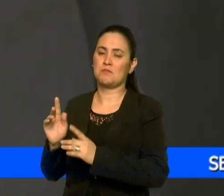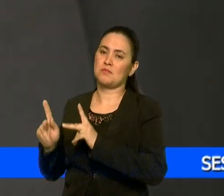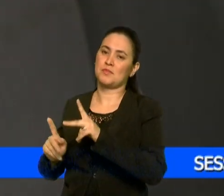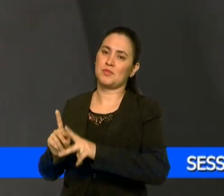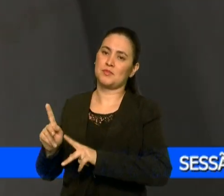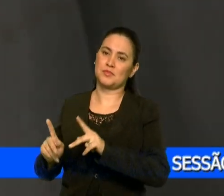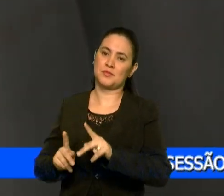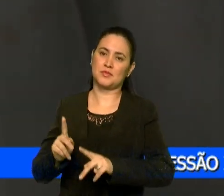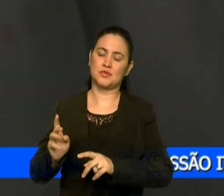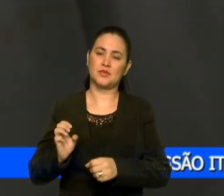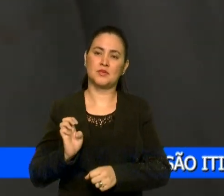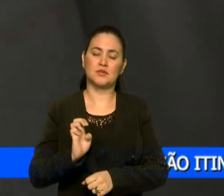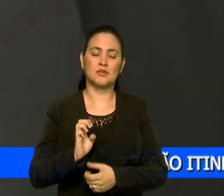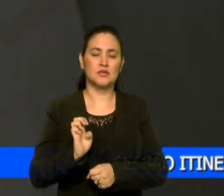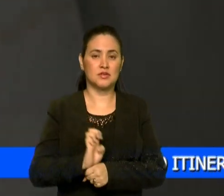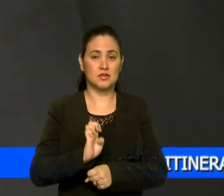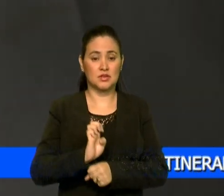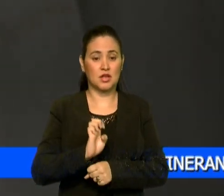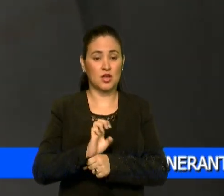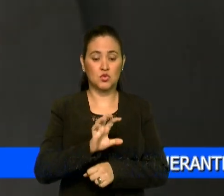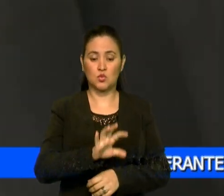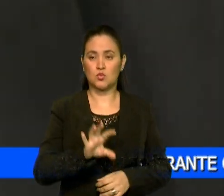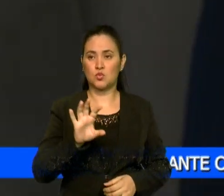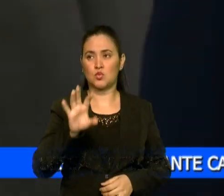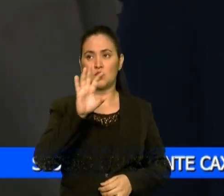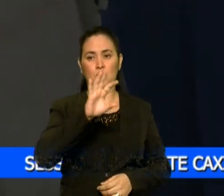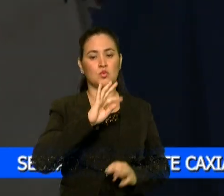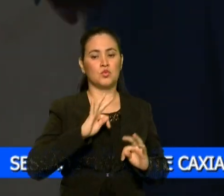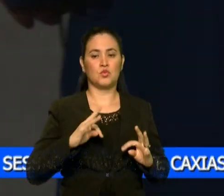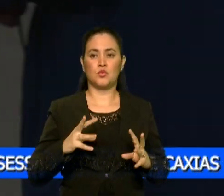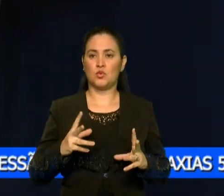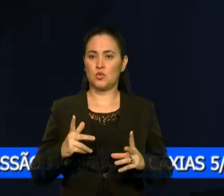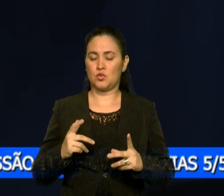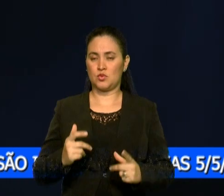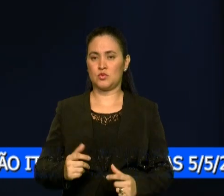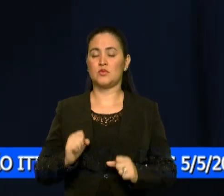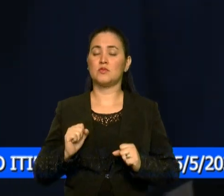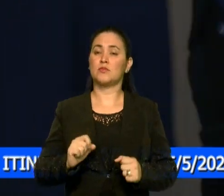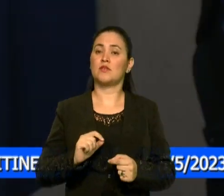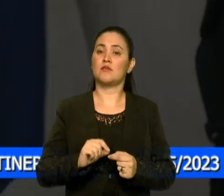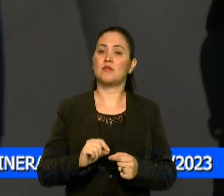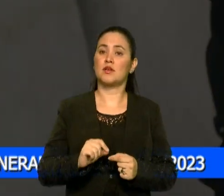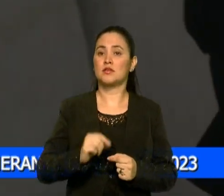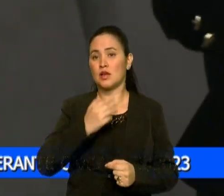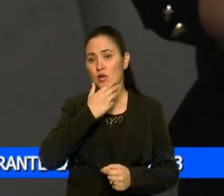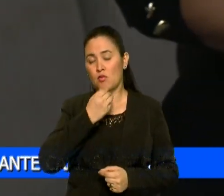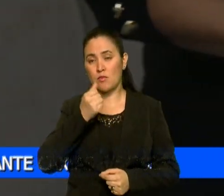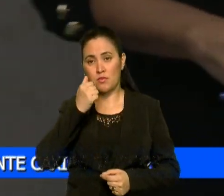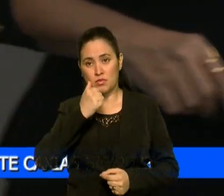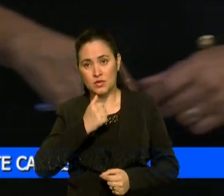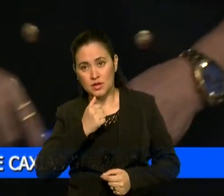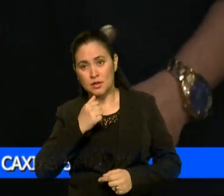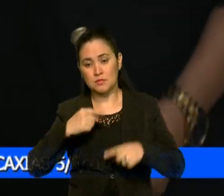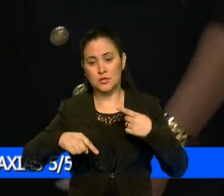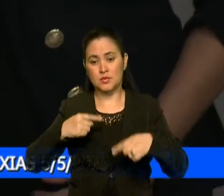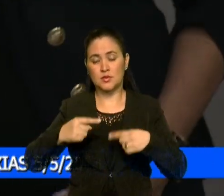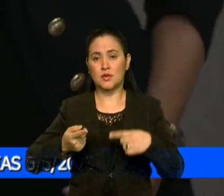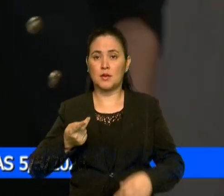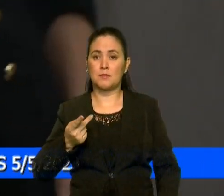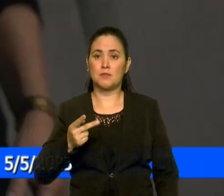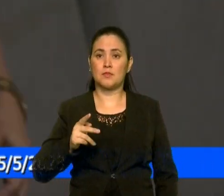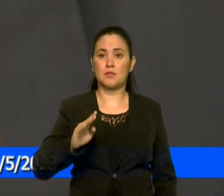trazer para essas casas importantes projetos, possam levar para o cidadão e cidadã políticas públicas de qualidade e